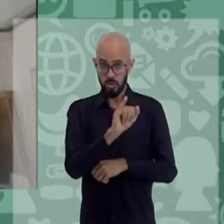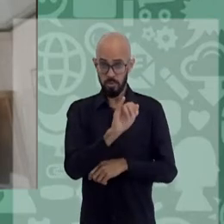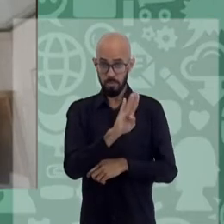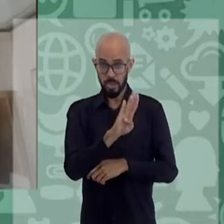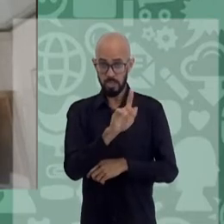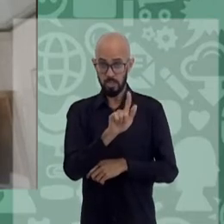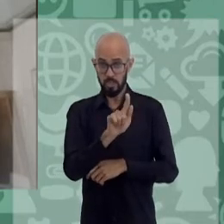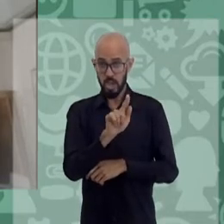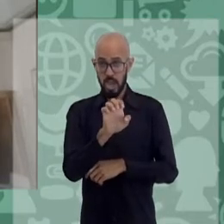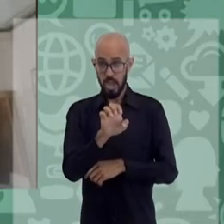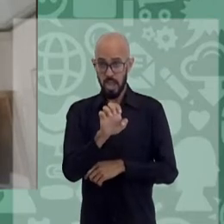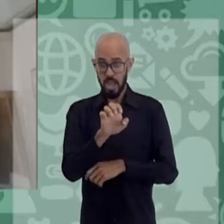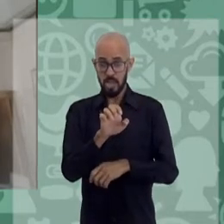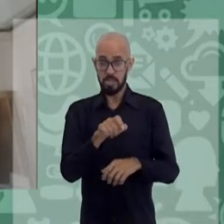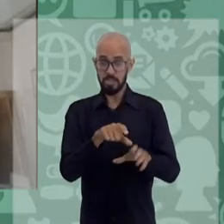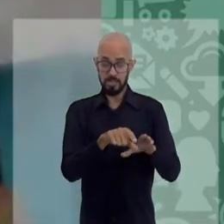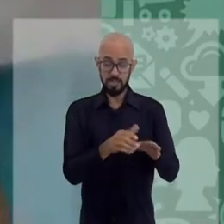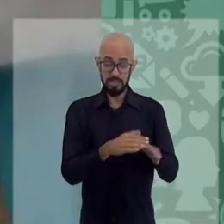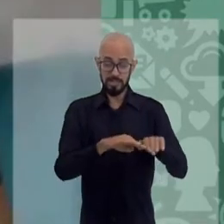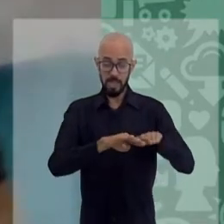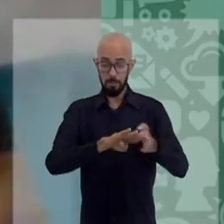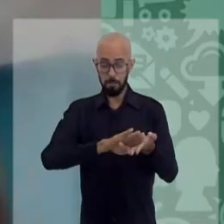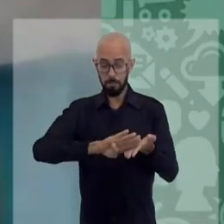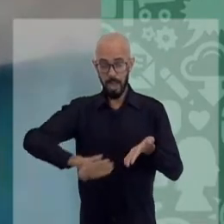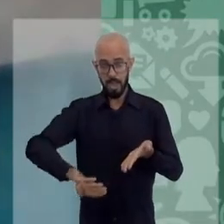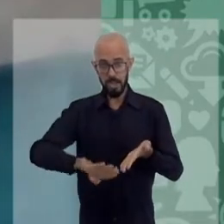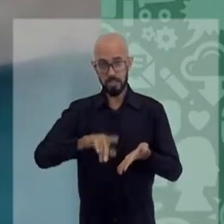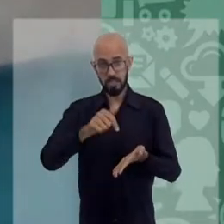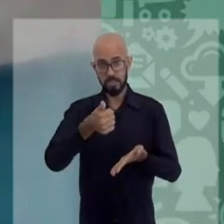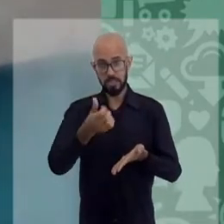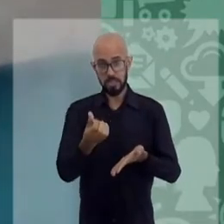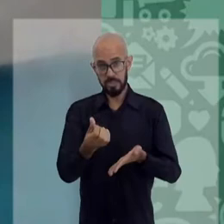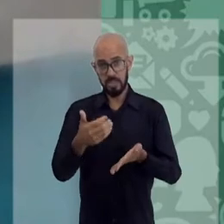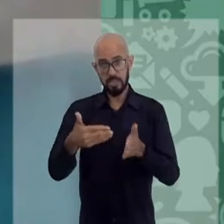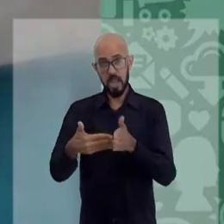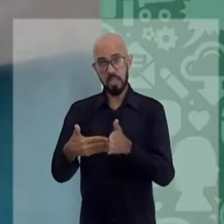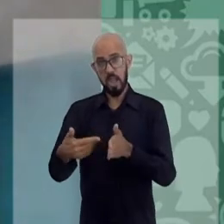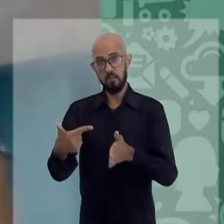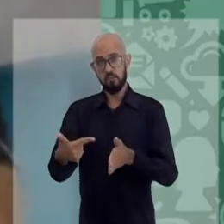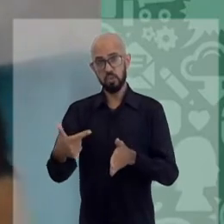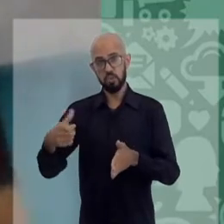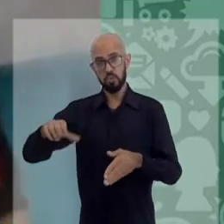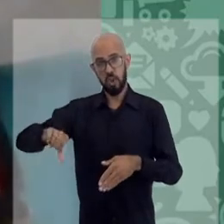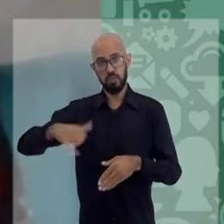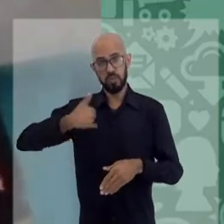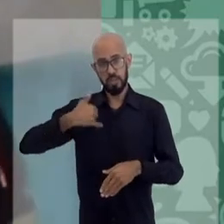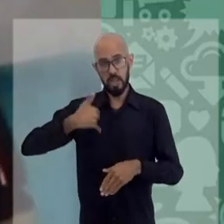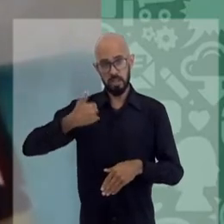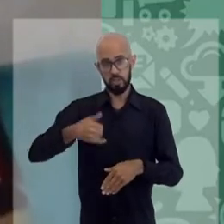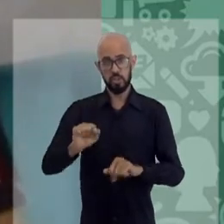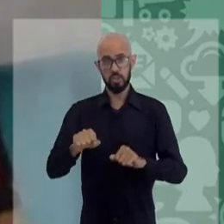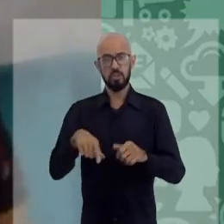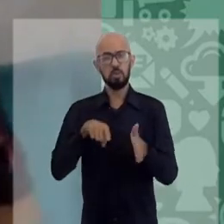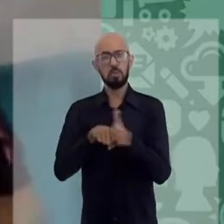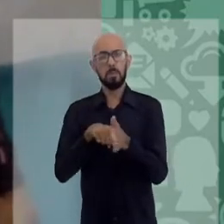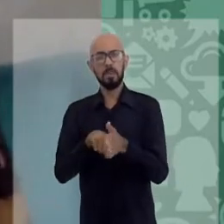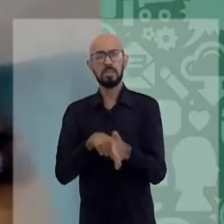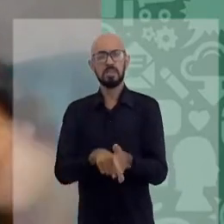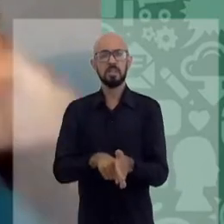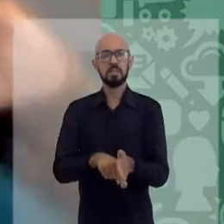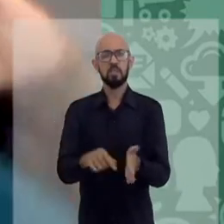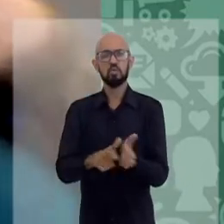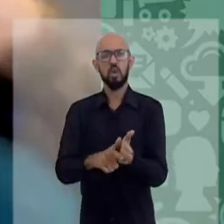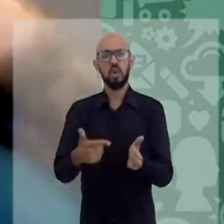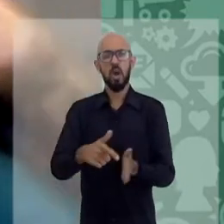é de 16 a 29 anos. A partir de uma pesquisa que também o Datafolha soltou no final do ano passado, mostrando